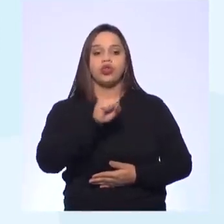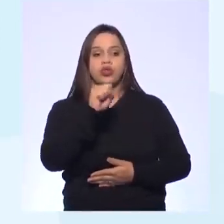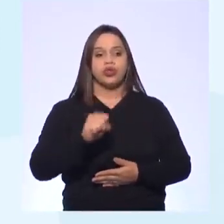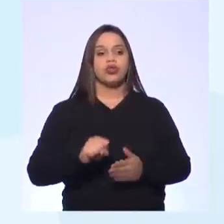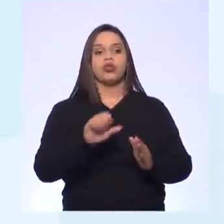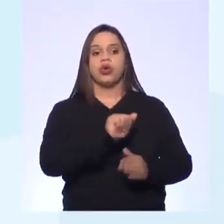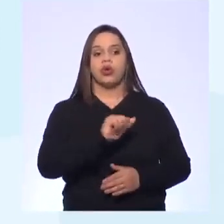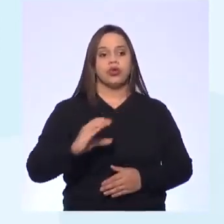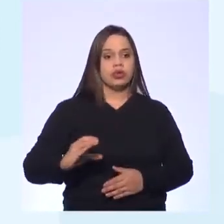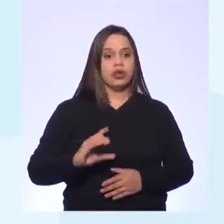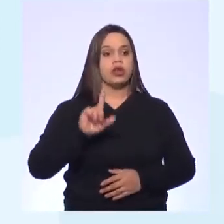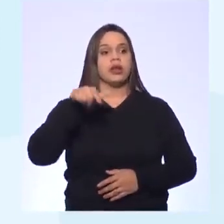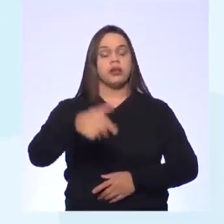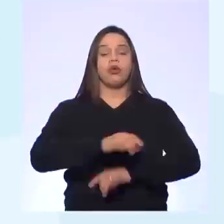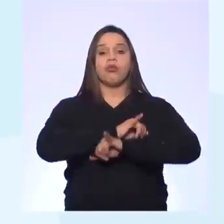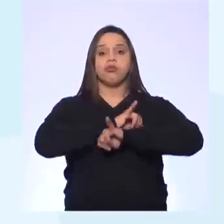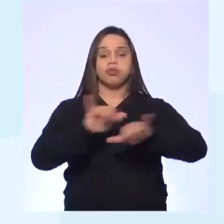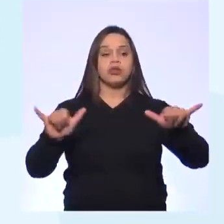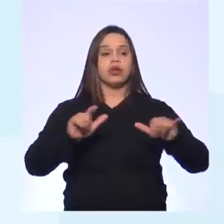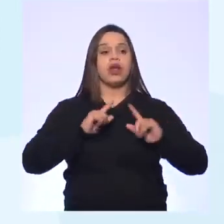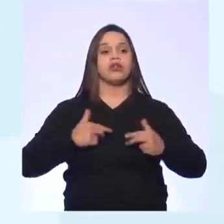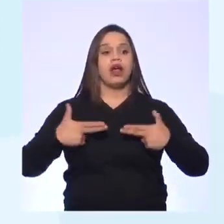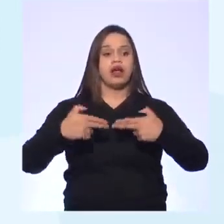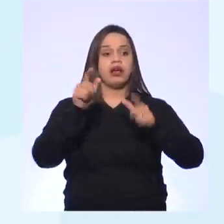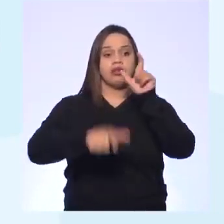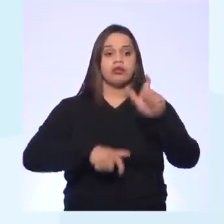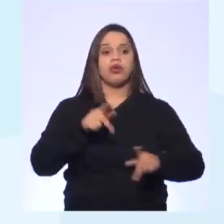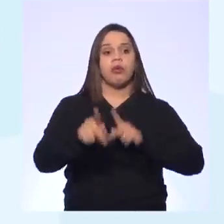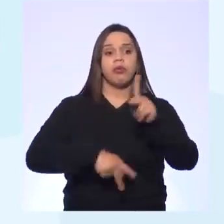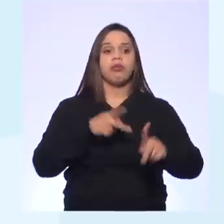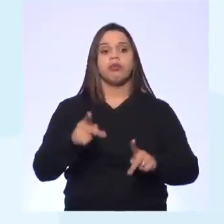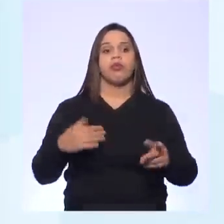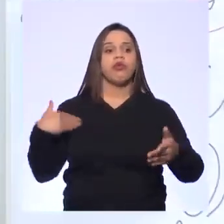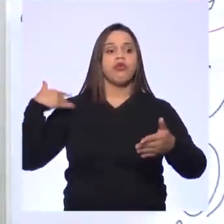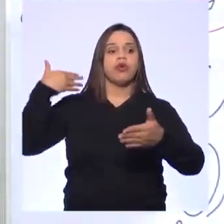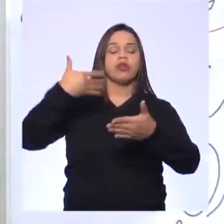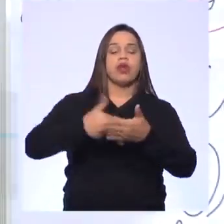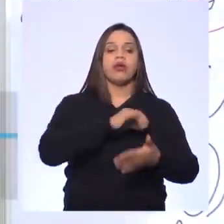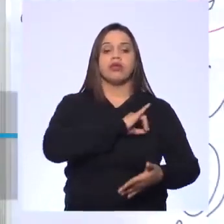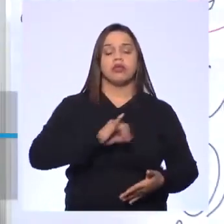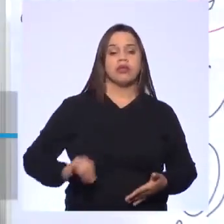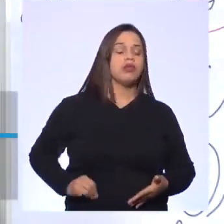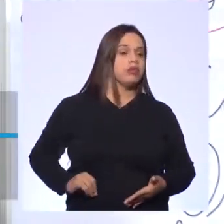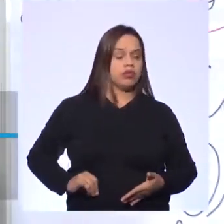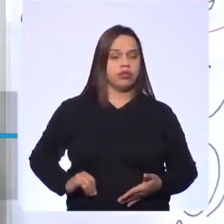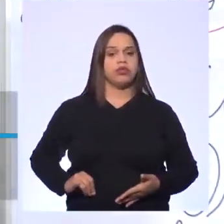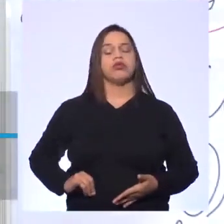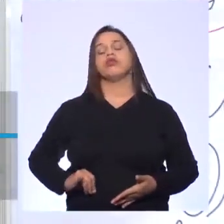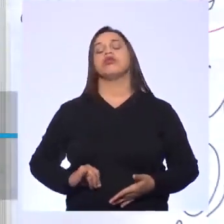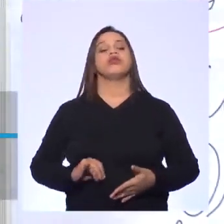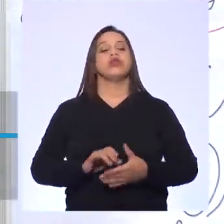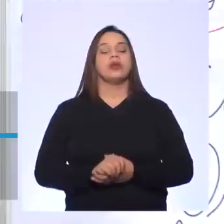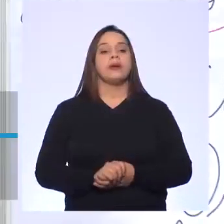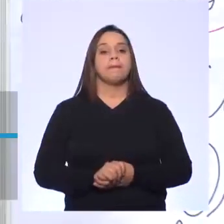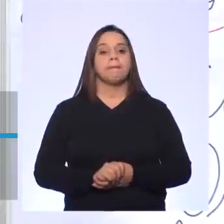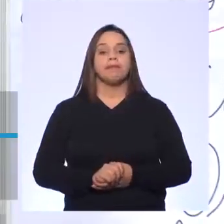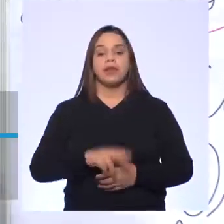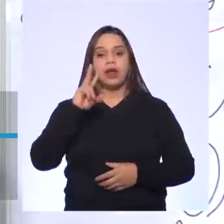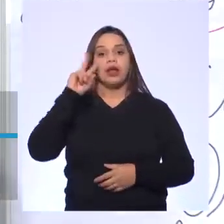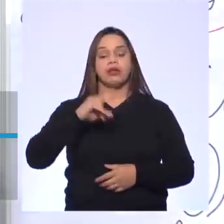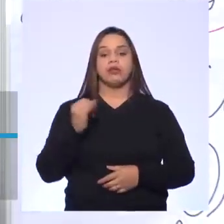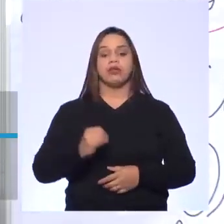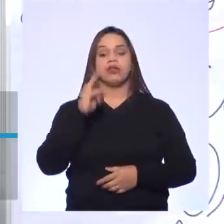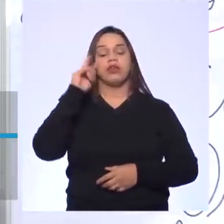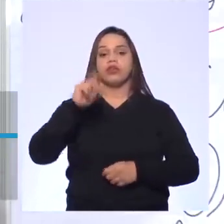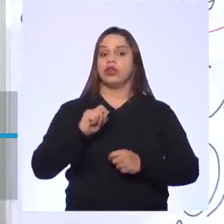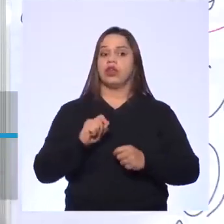em 180 depois de Cristo. É muito importante frisar que o Império Romano tinha um exército extremamente poderoso,